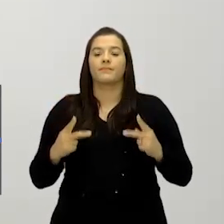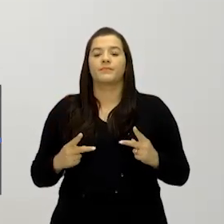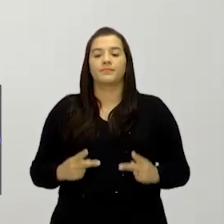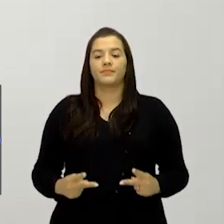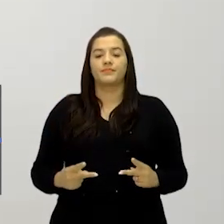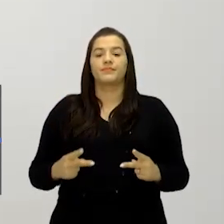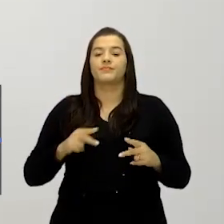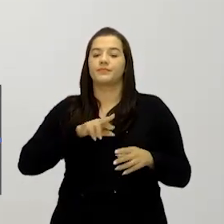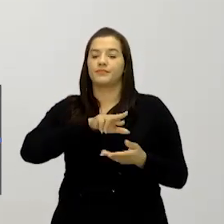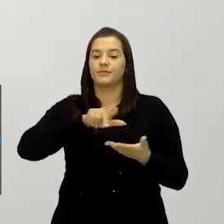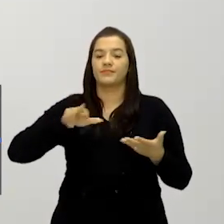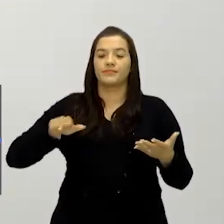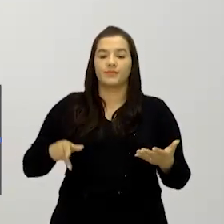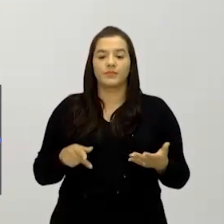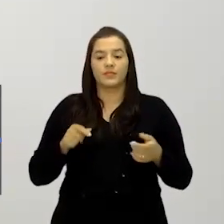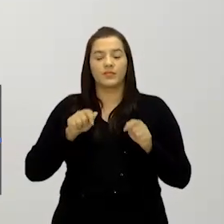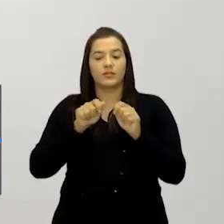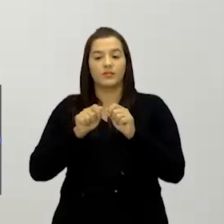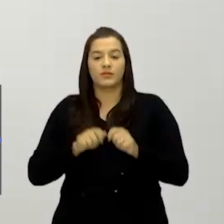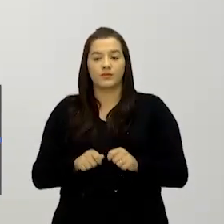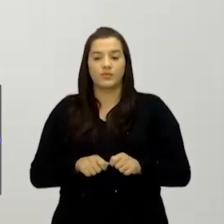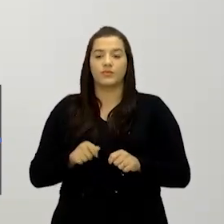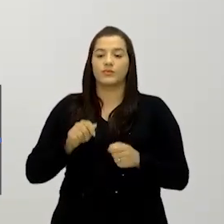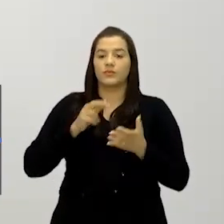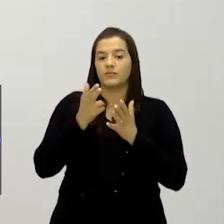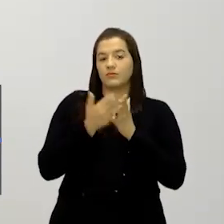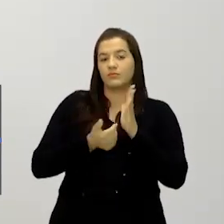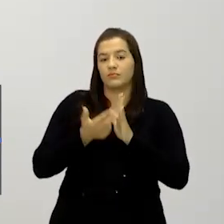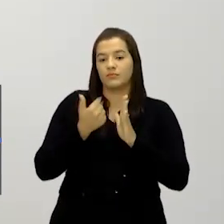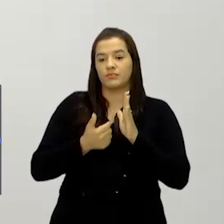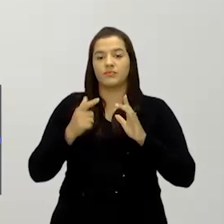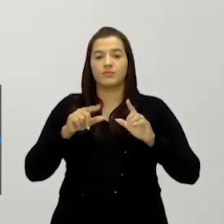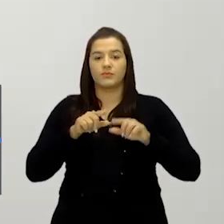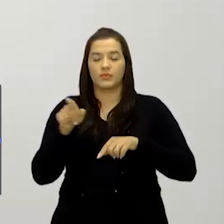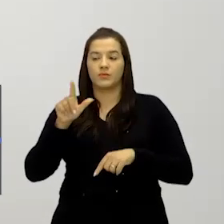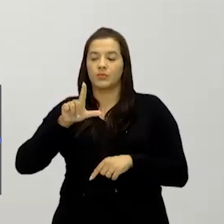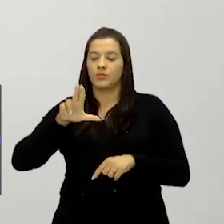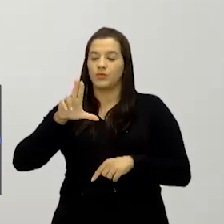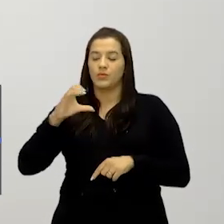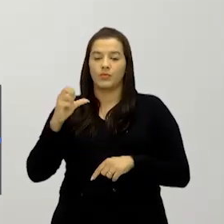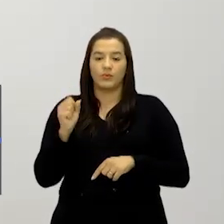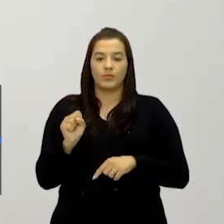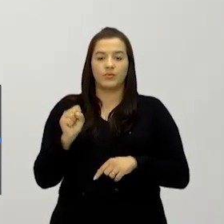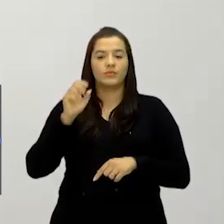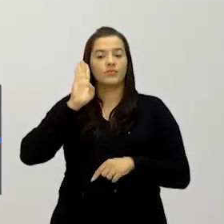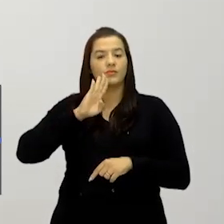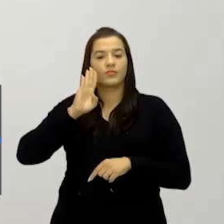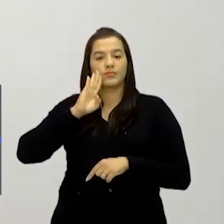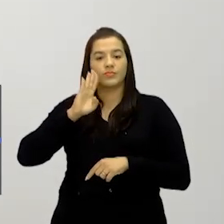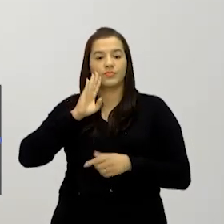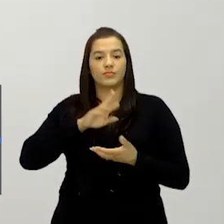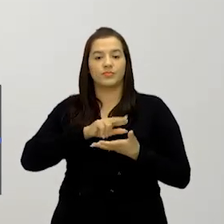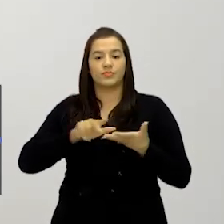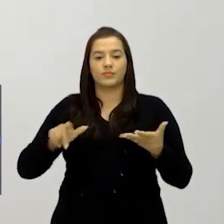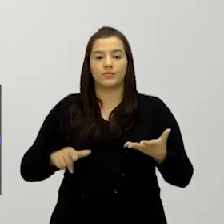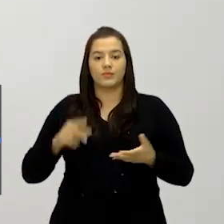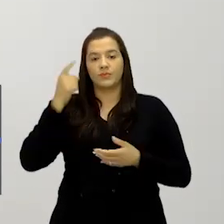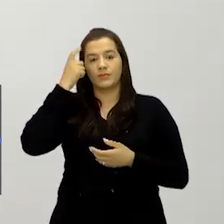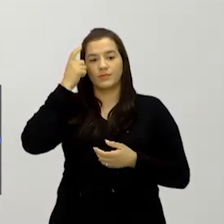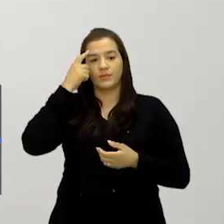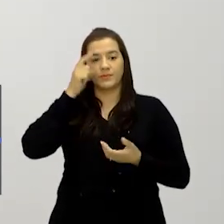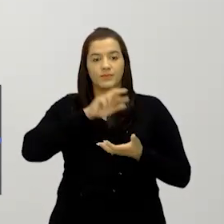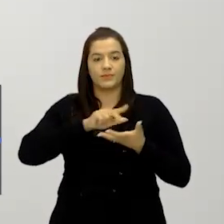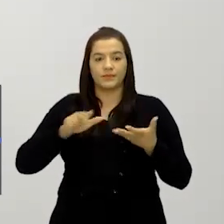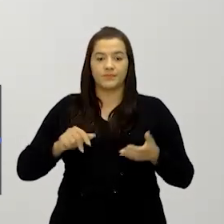Essas maneiras que a gente escreve usando ícones, como o Lucas falou, é legal, né? Sim, da importante. gente pensar e